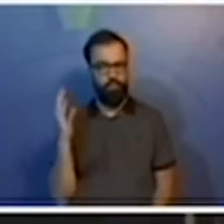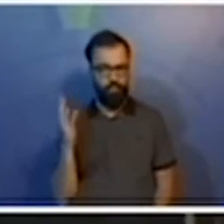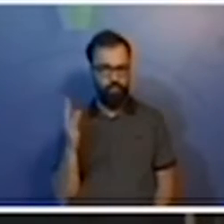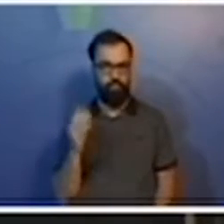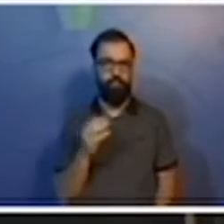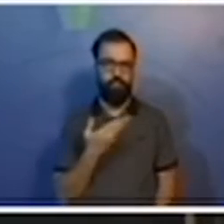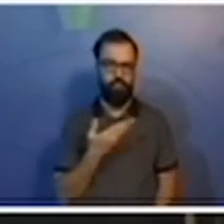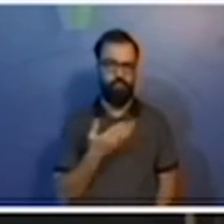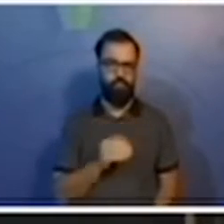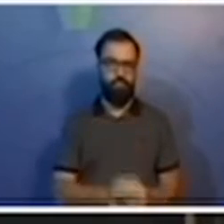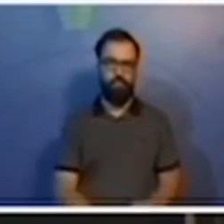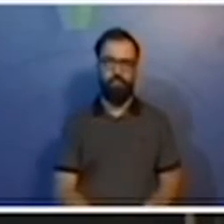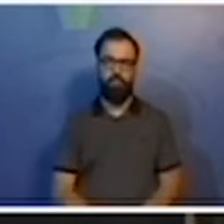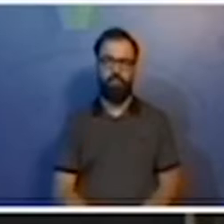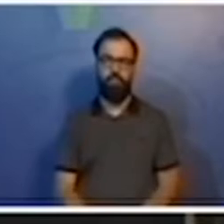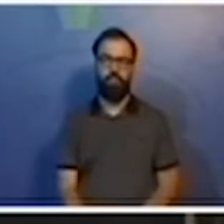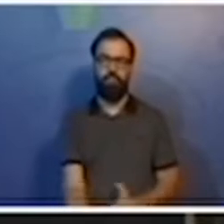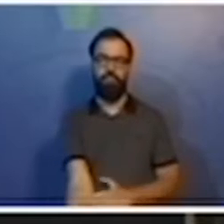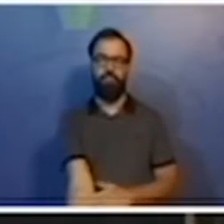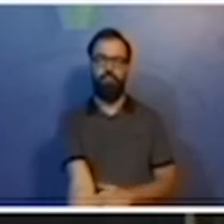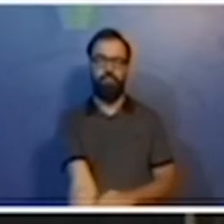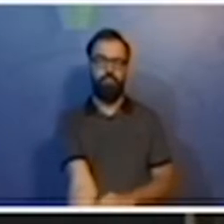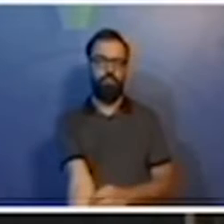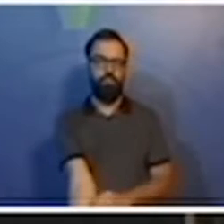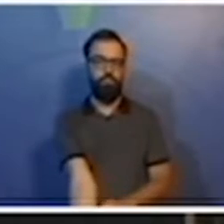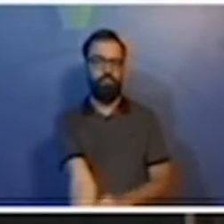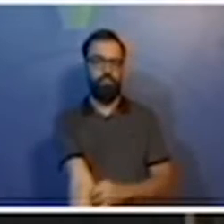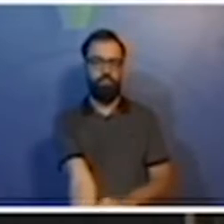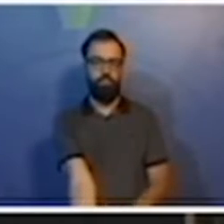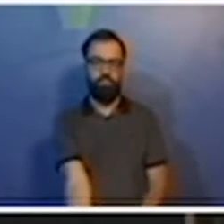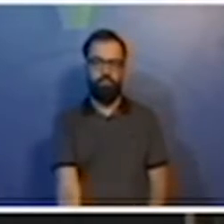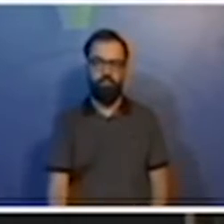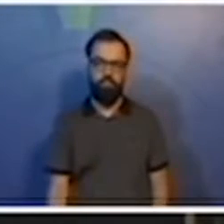ok? Bom,